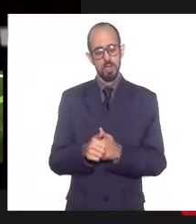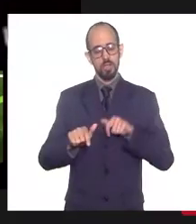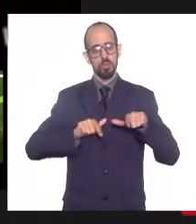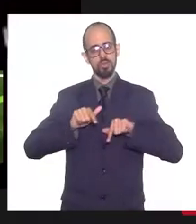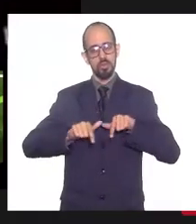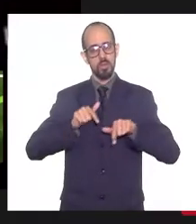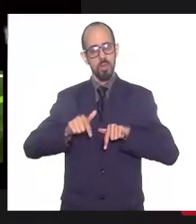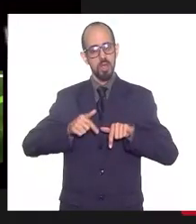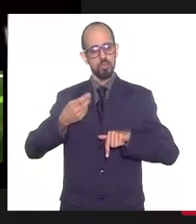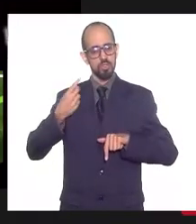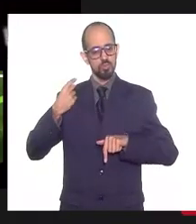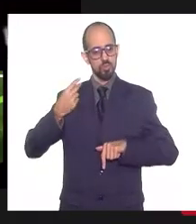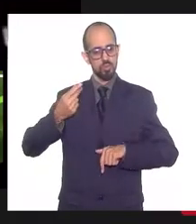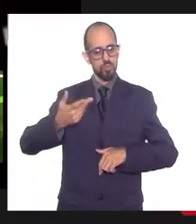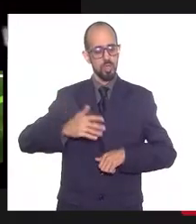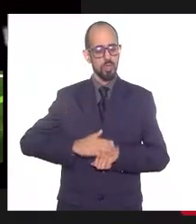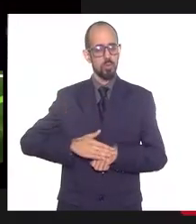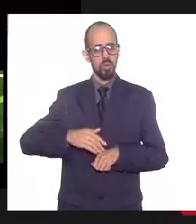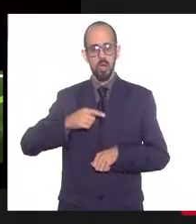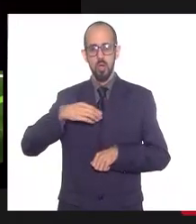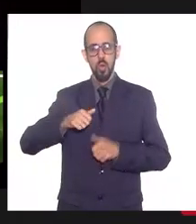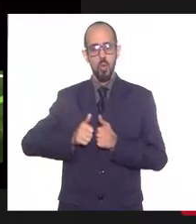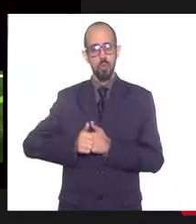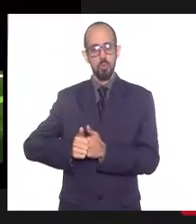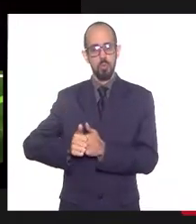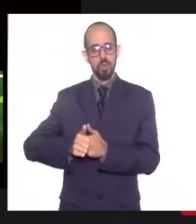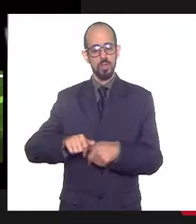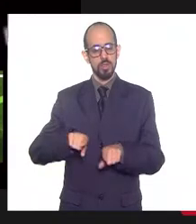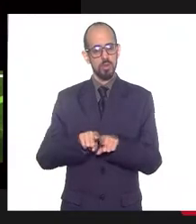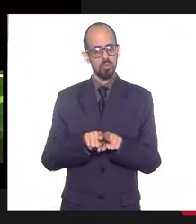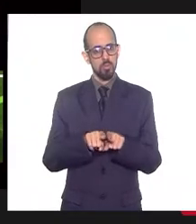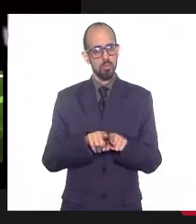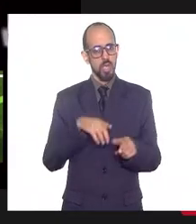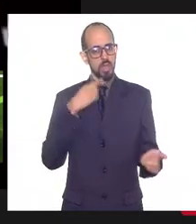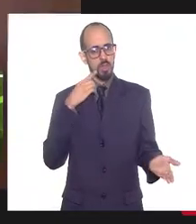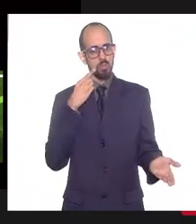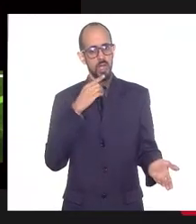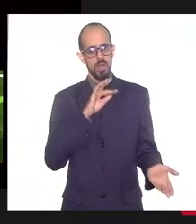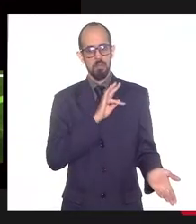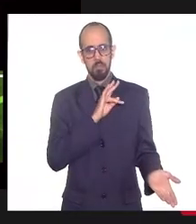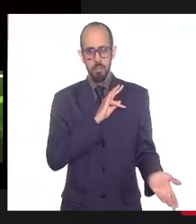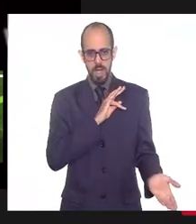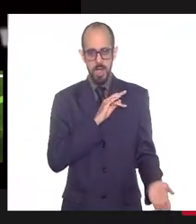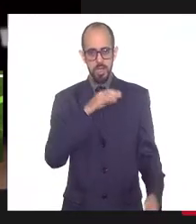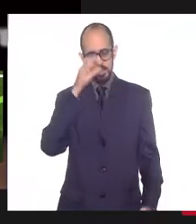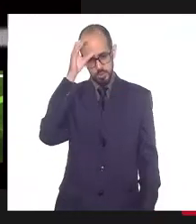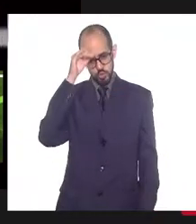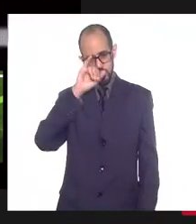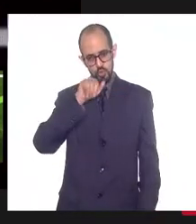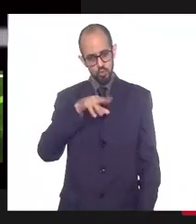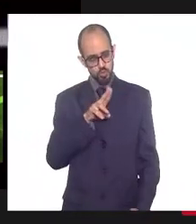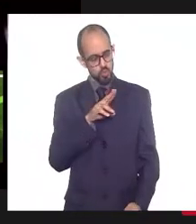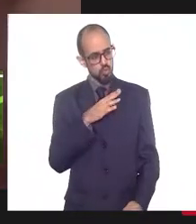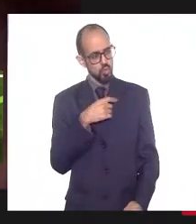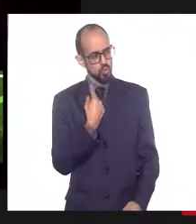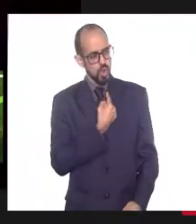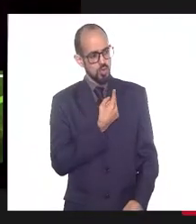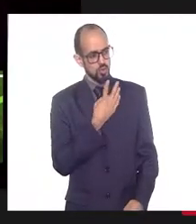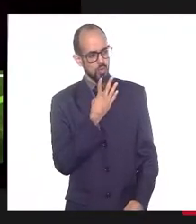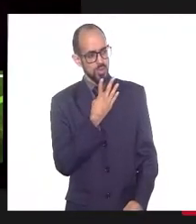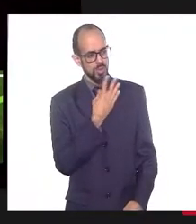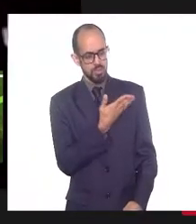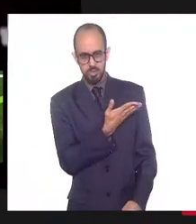o desempenho da deputada Marta Rocha, da tia Ju, todos os deputados, a gente que milita está